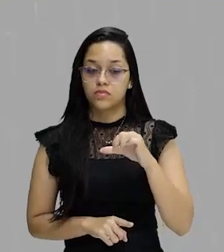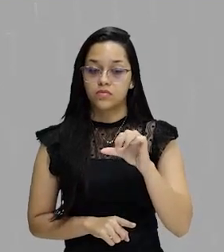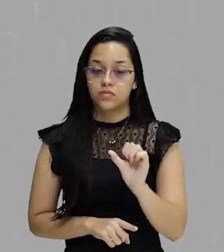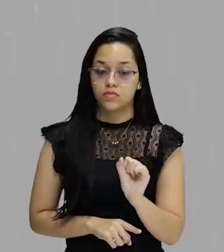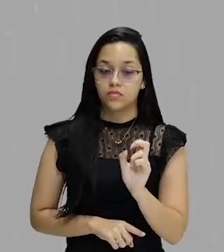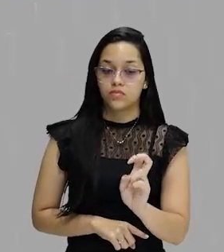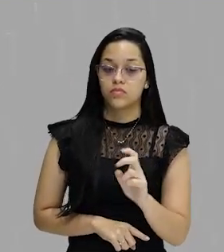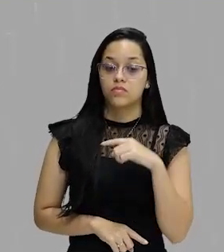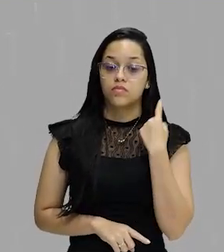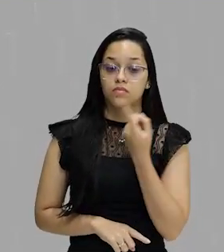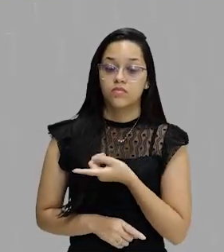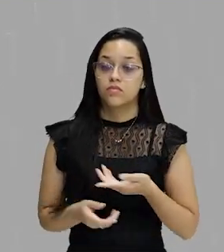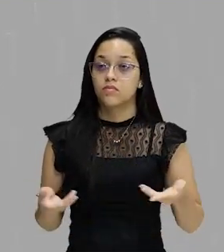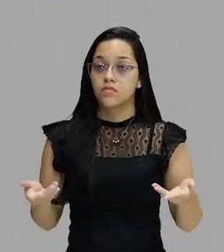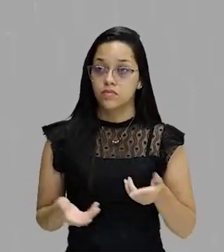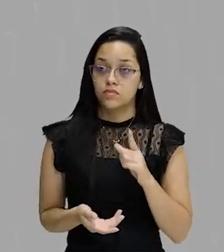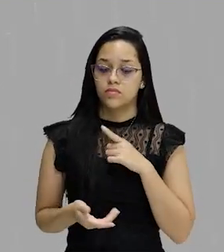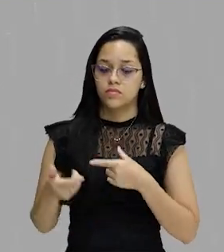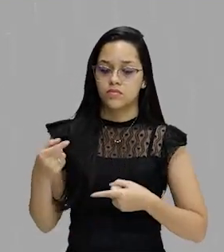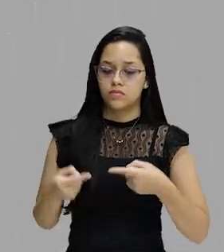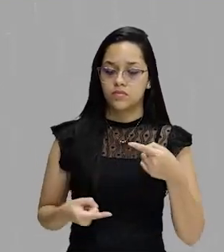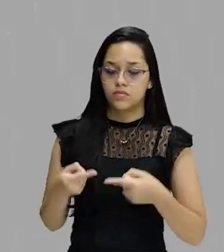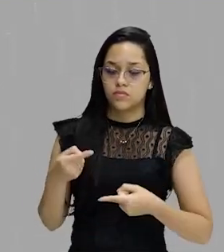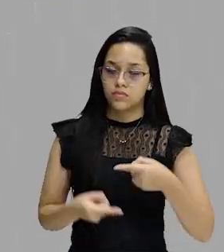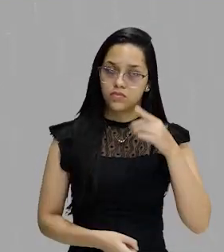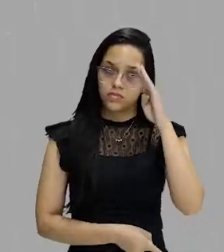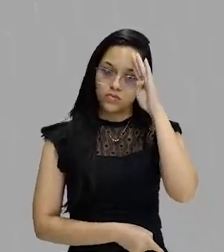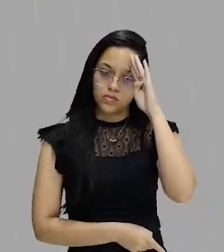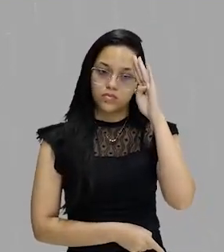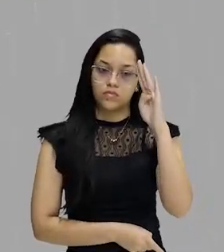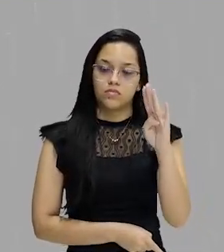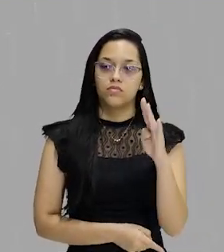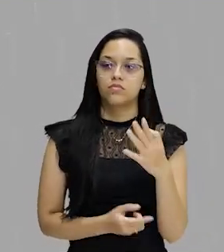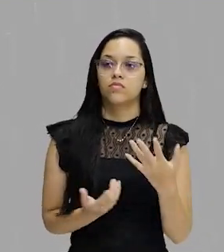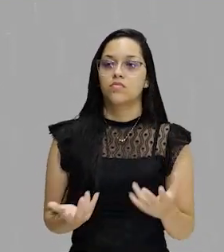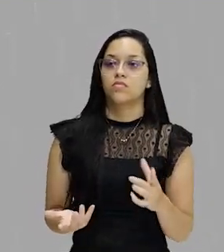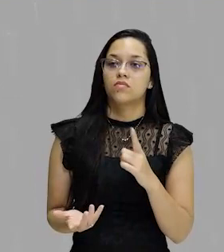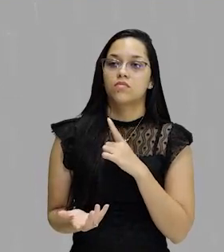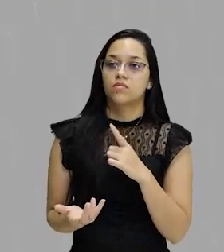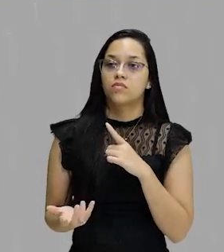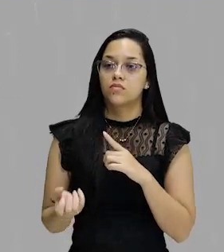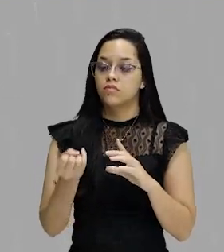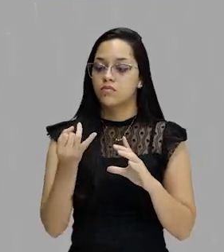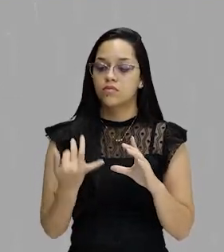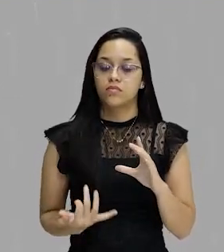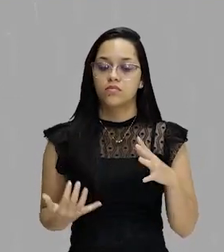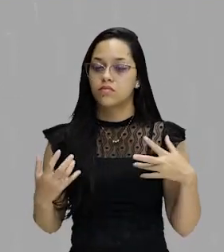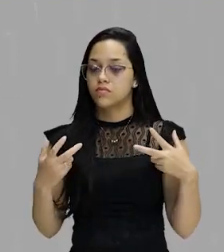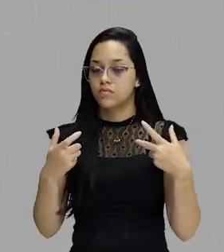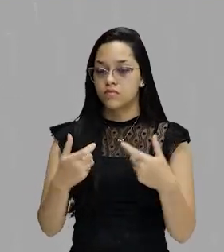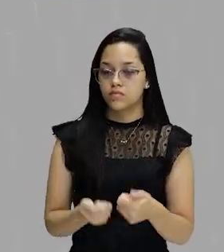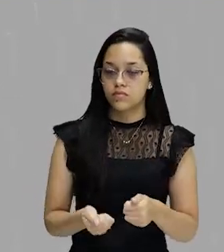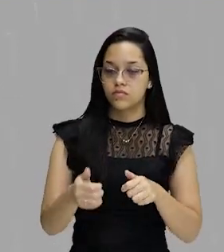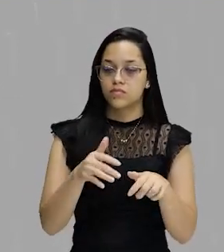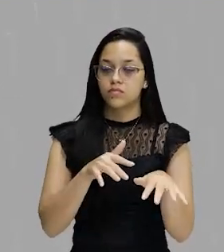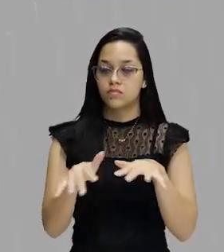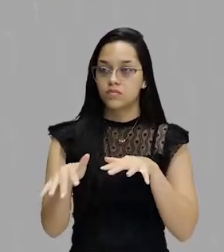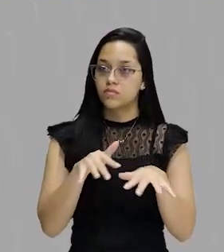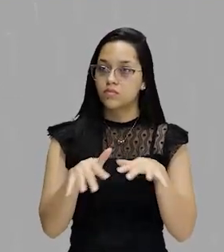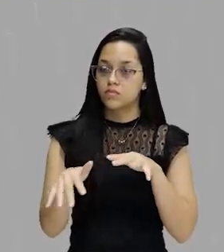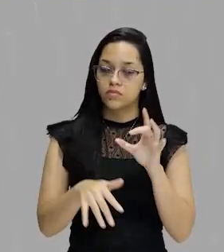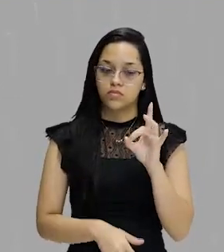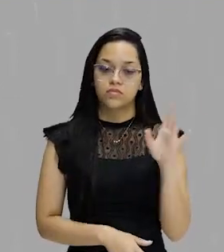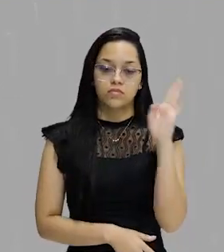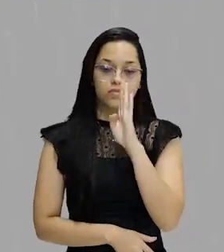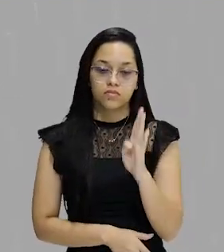1985, ok? Então, nós iremos discutir principalmente as características gerais desses movimentos, não só